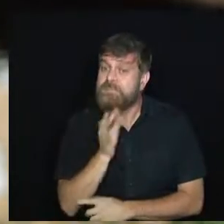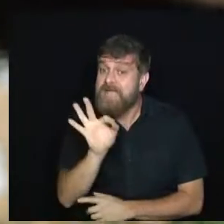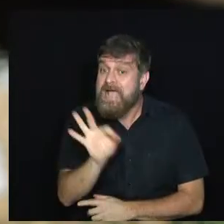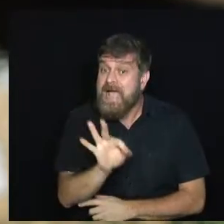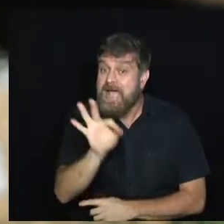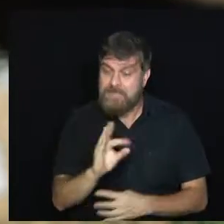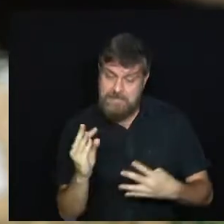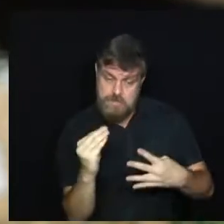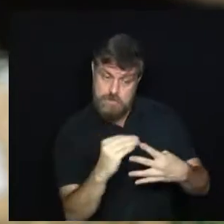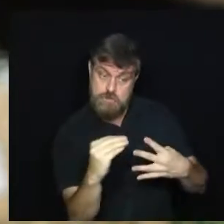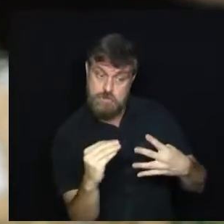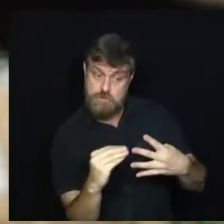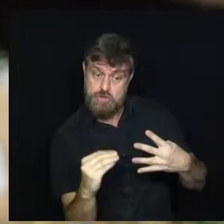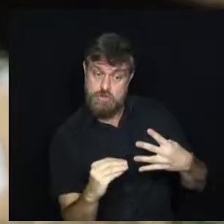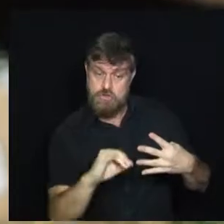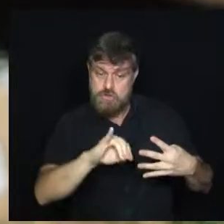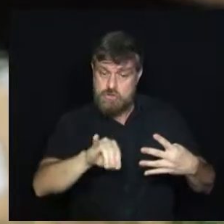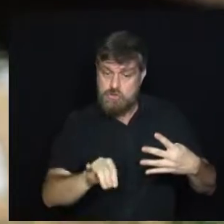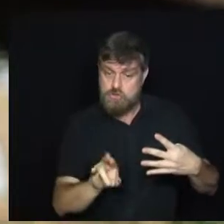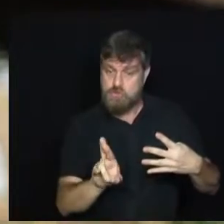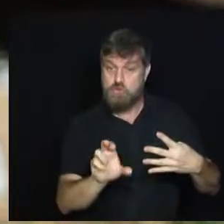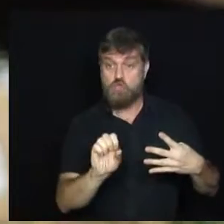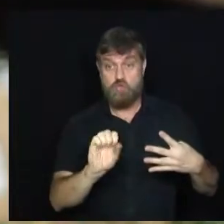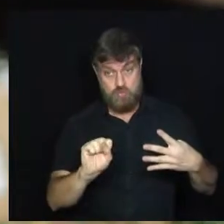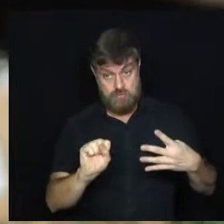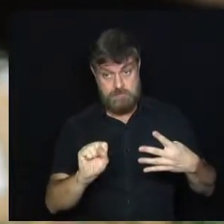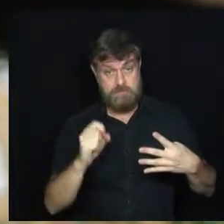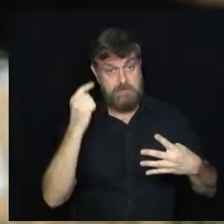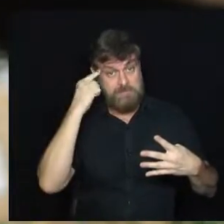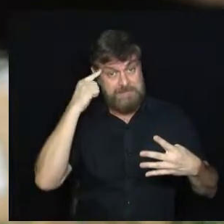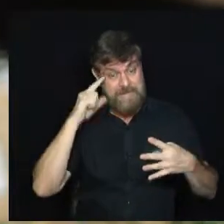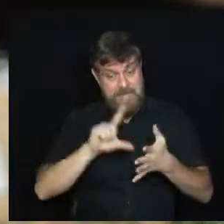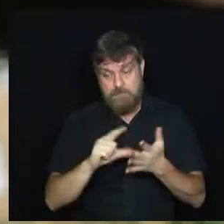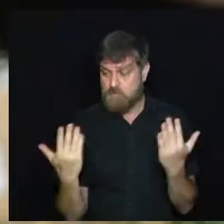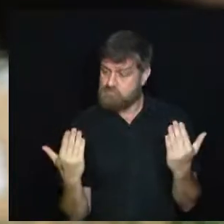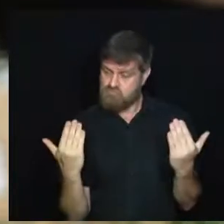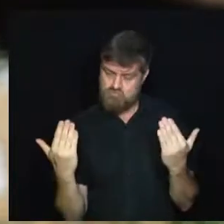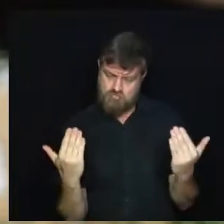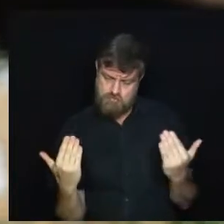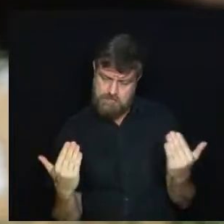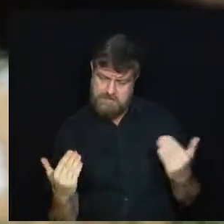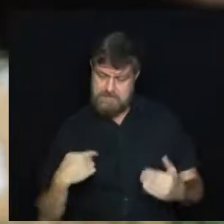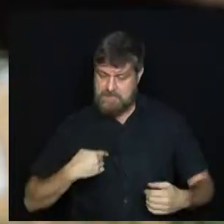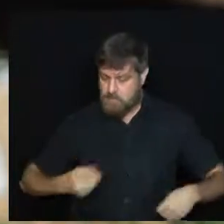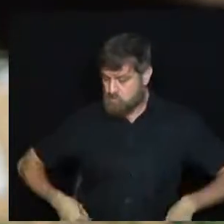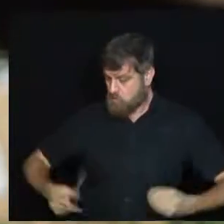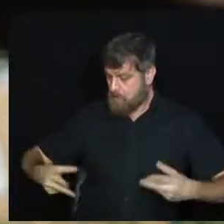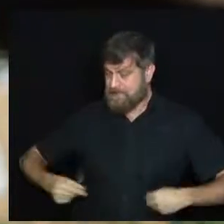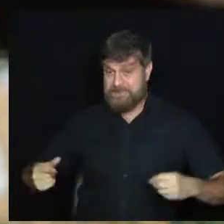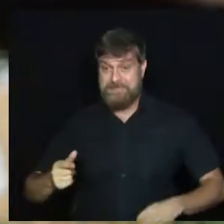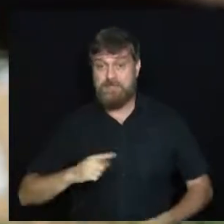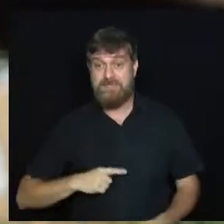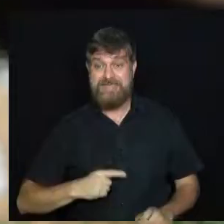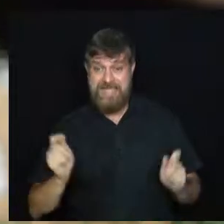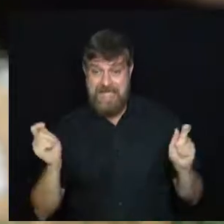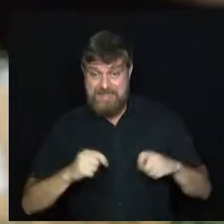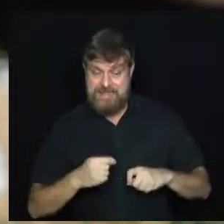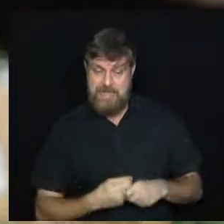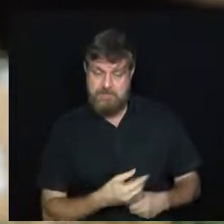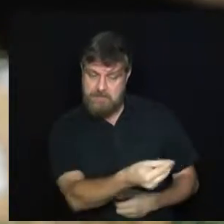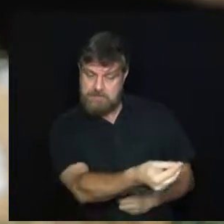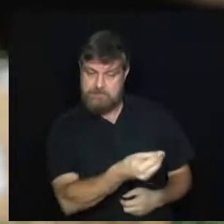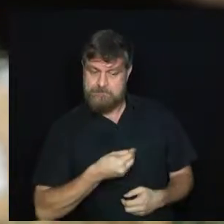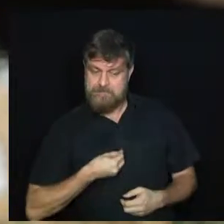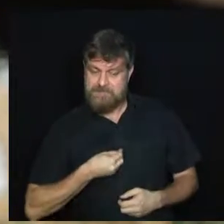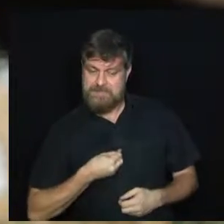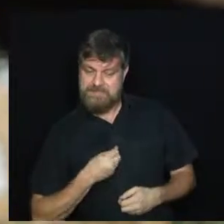juro embutida nessa prestação. E aí sim eu faço a comparação, o que eu estou gastando com aquilo que eu poderia receber se